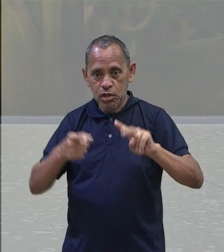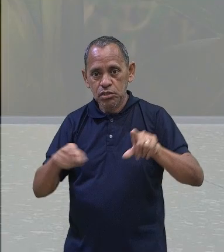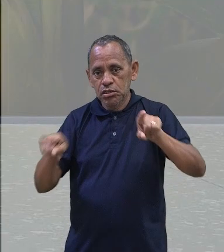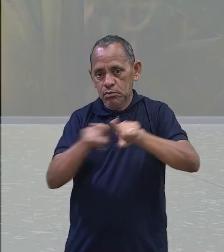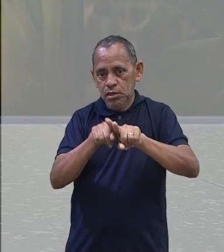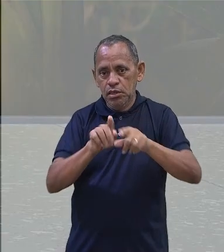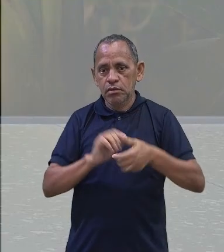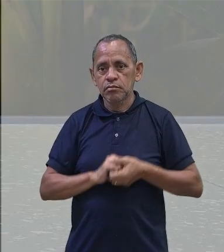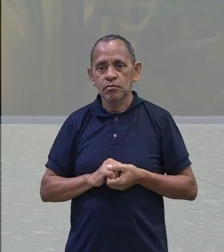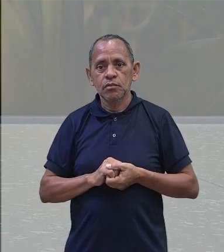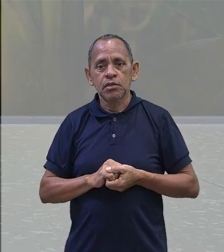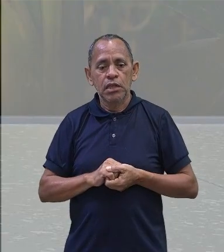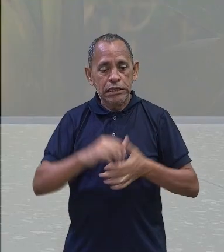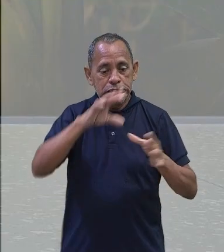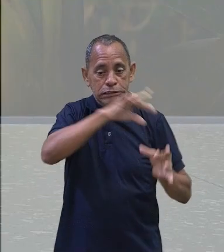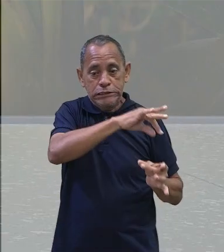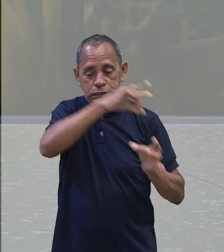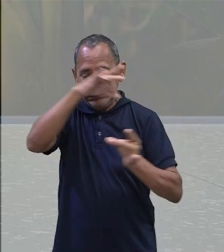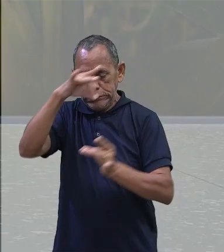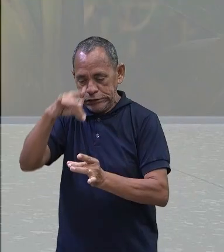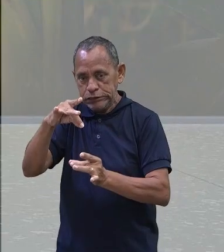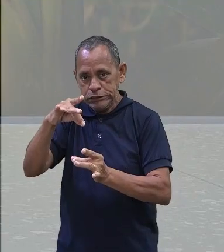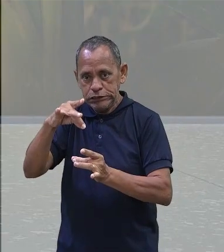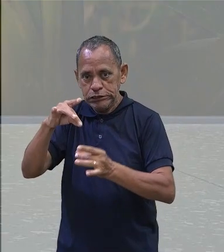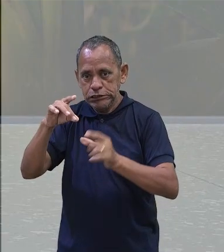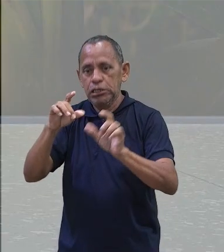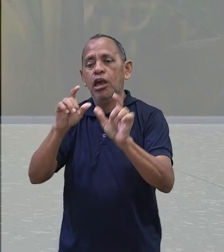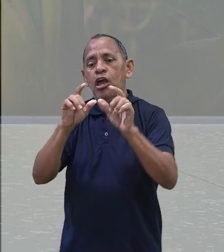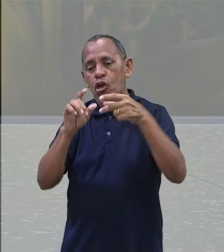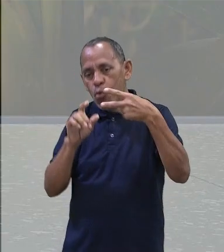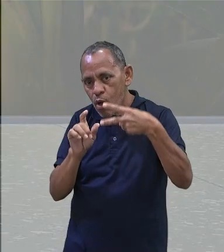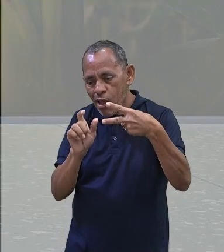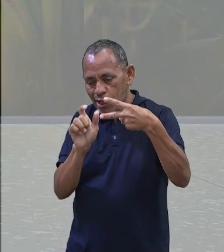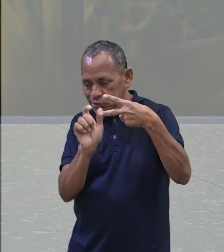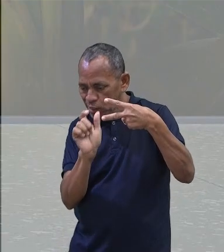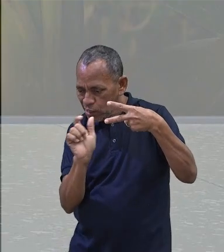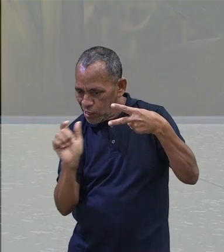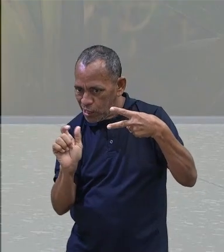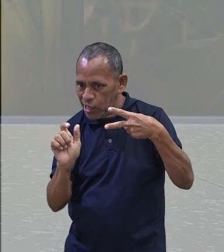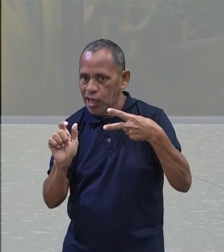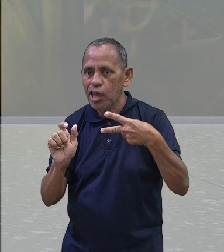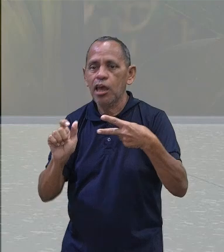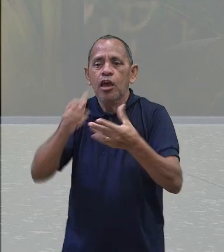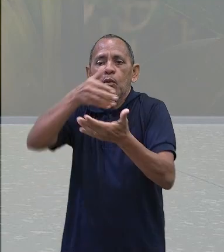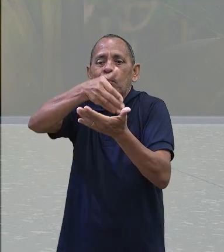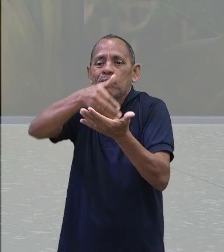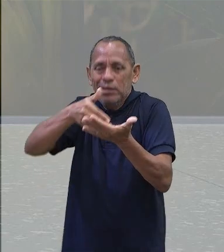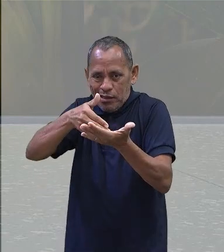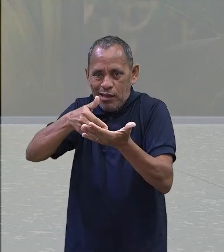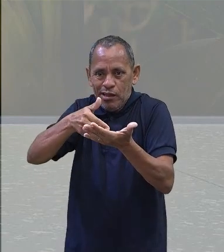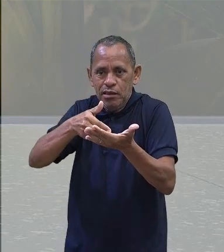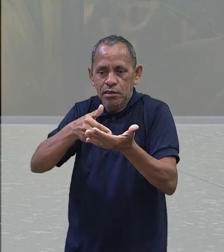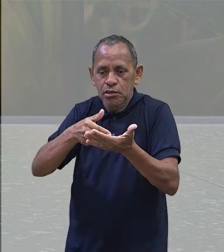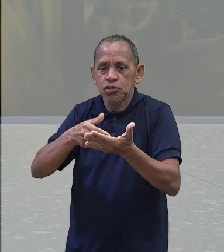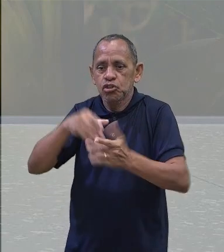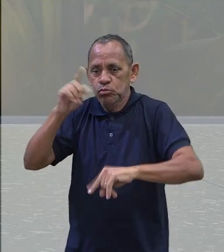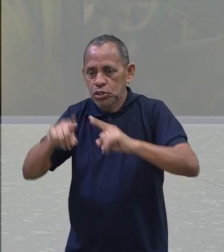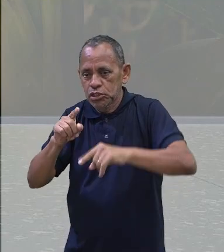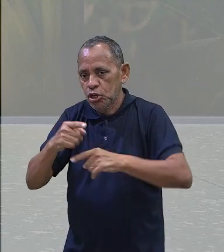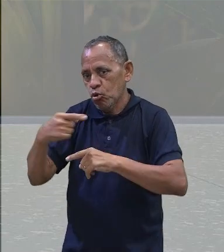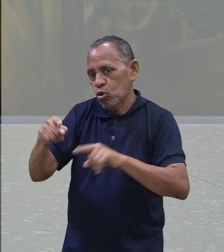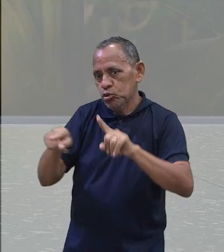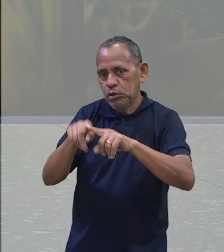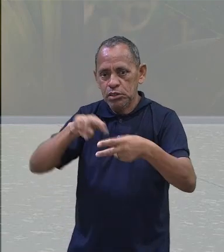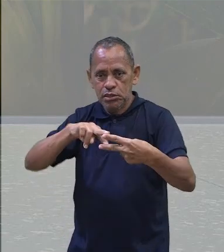que carregam, então, né, genes de outros organismos. Então, OGM é qualquer organismo com